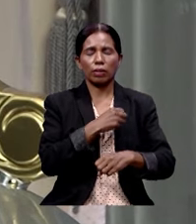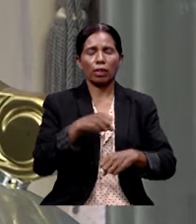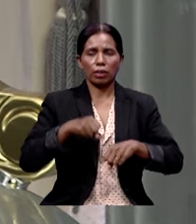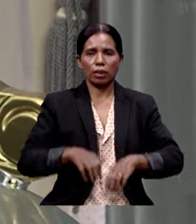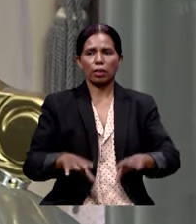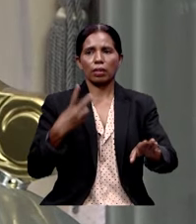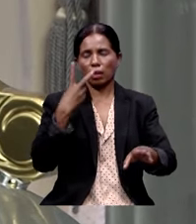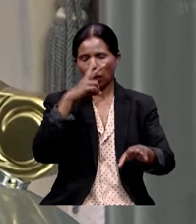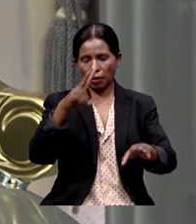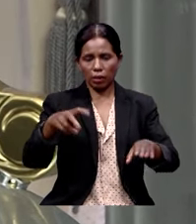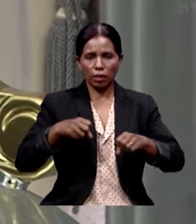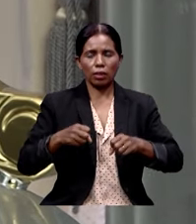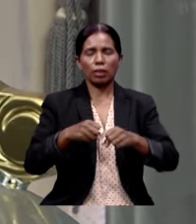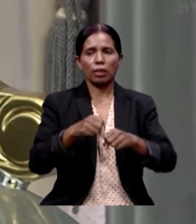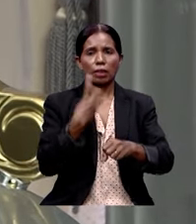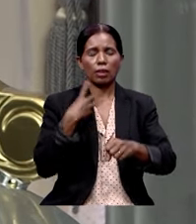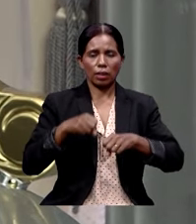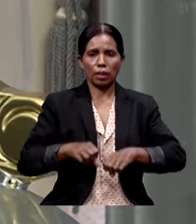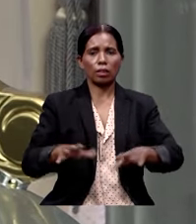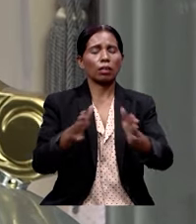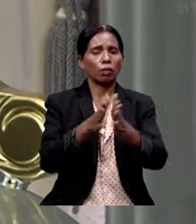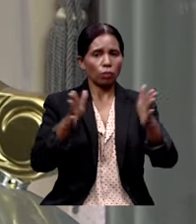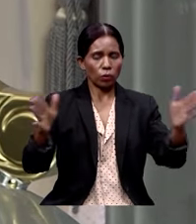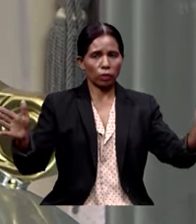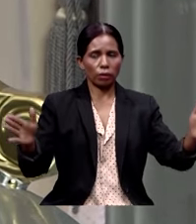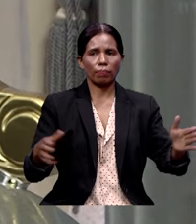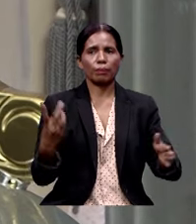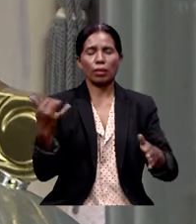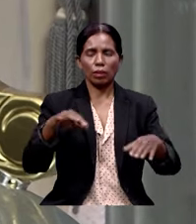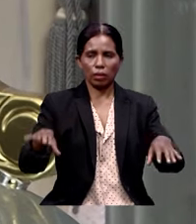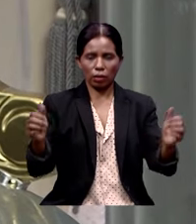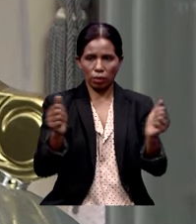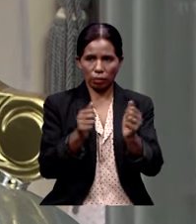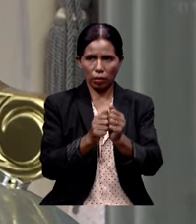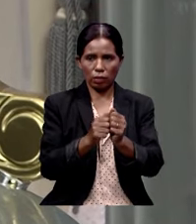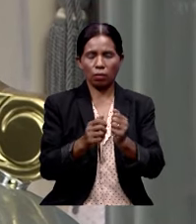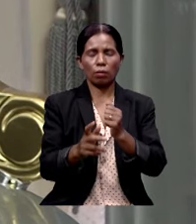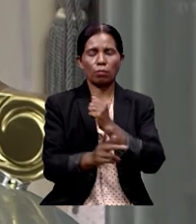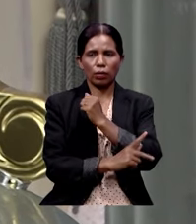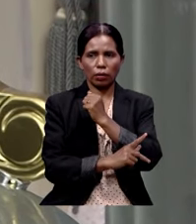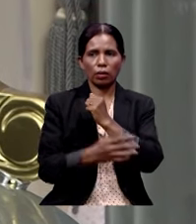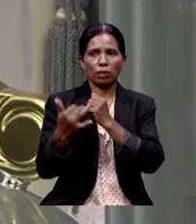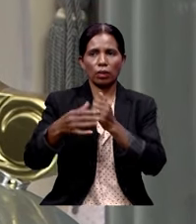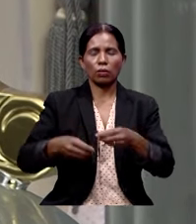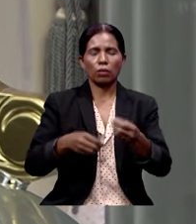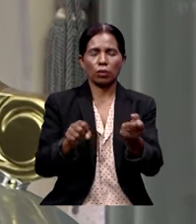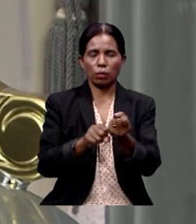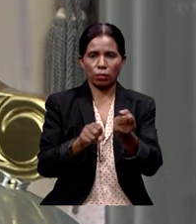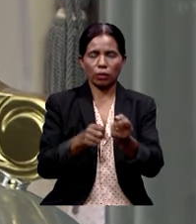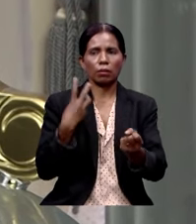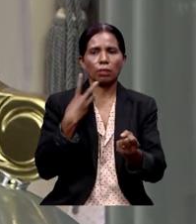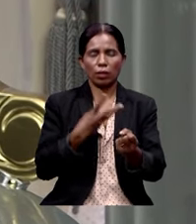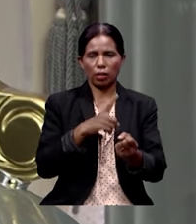território marino, uma boa outra, Ita nem território terrestre. Então, se a cooperação com Portugal, se a mudança for ponta de pé, sair da